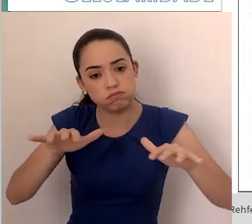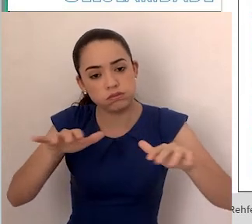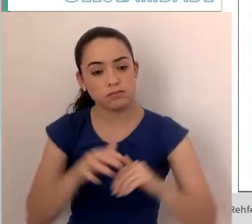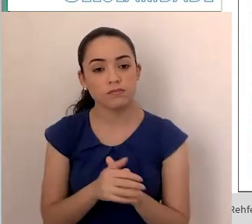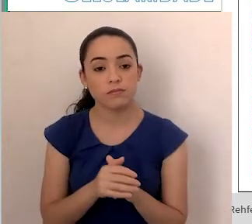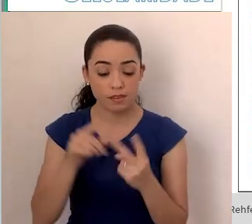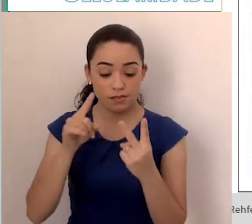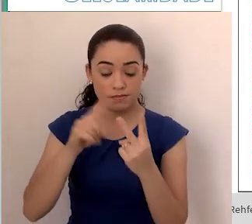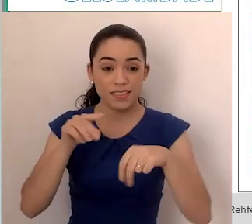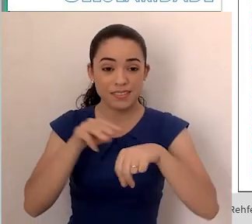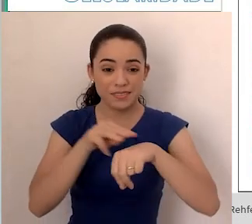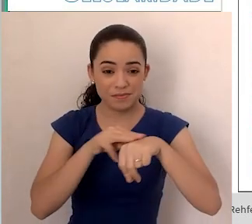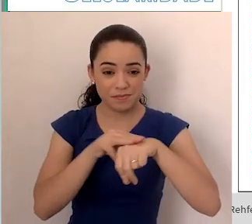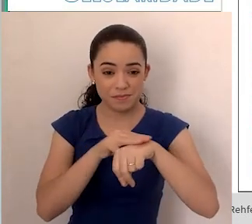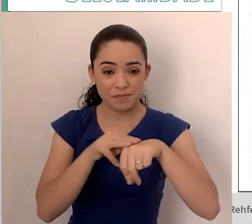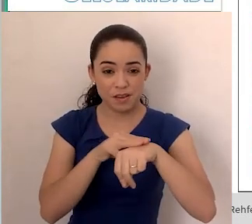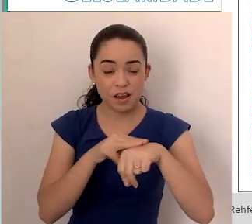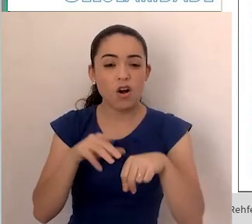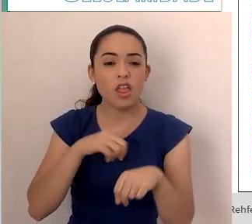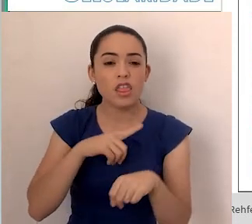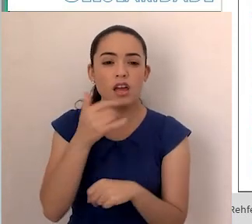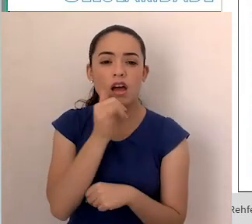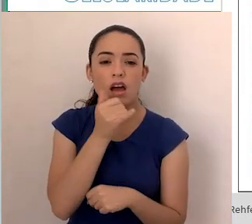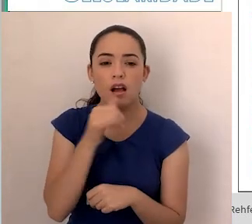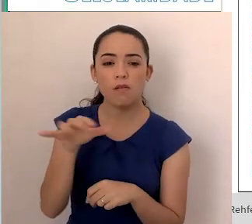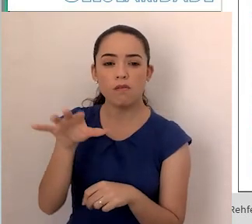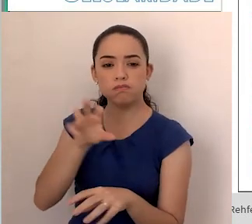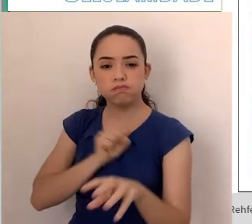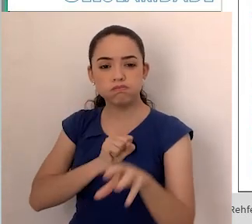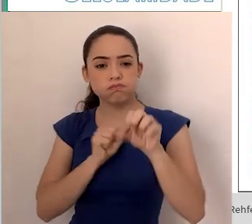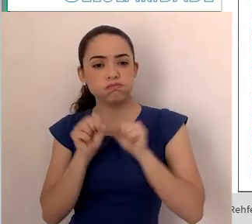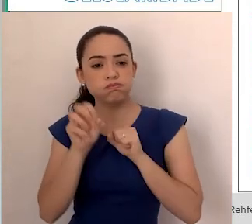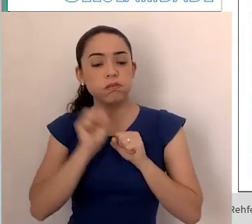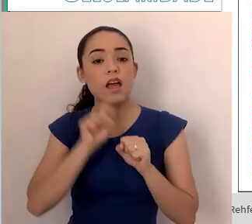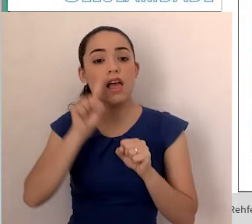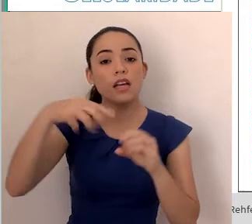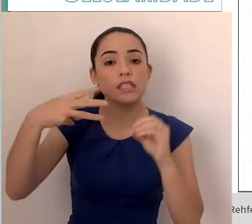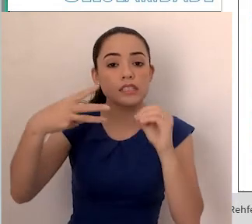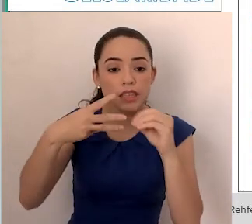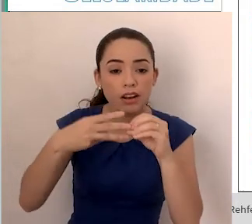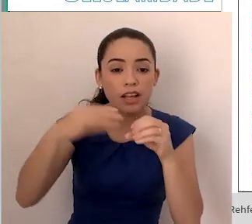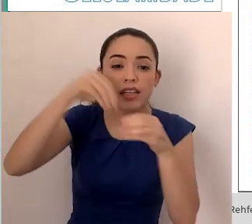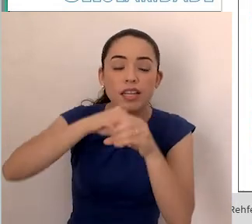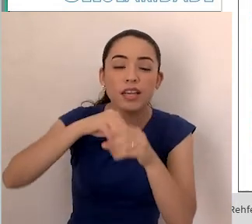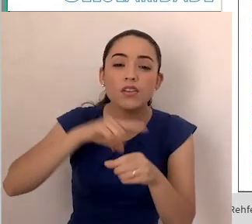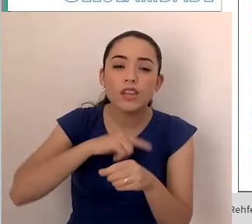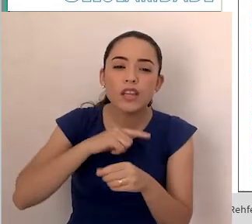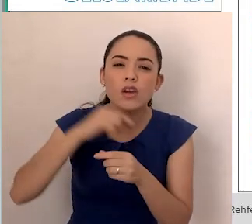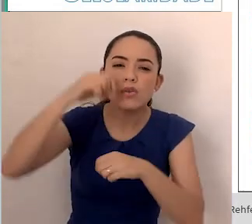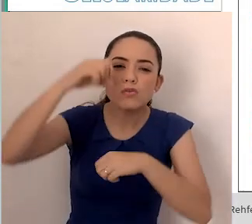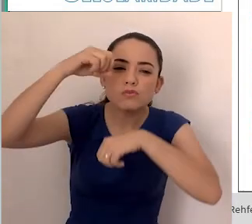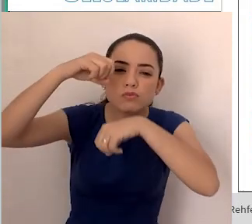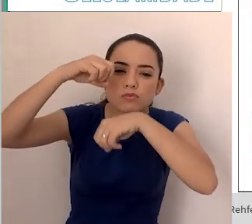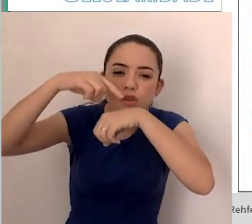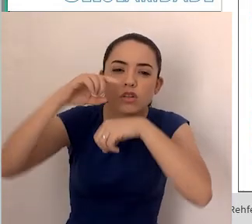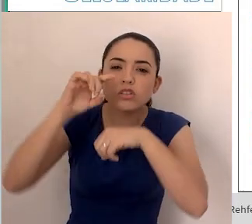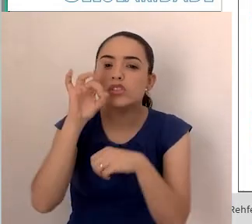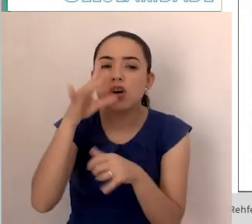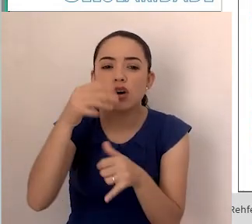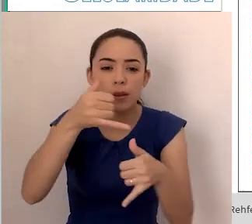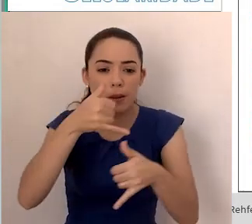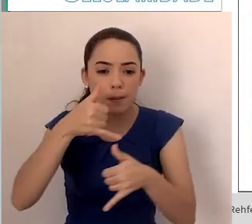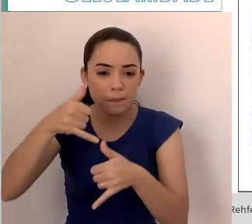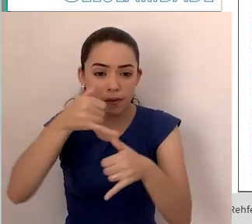calor, constituindo um regulador-chave de termogênese. Os adipócitos marrons, que consomem energia, são células